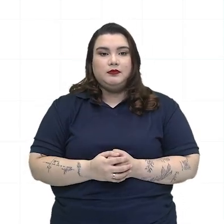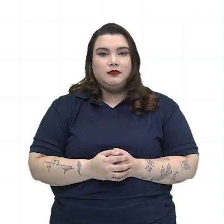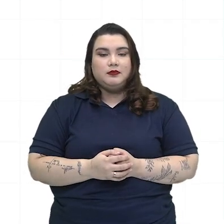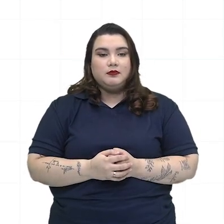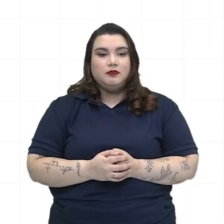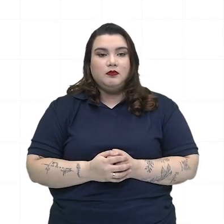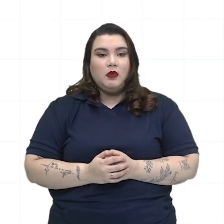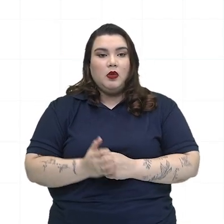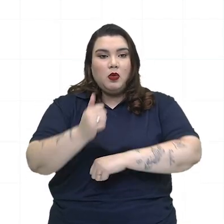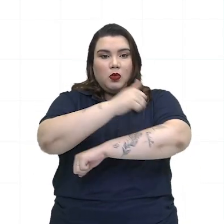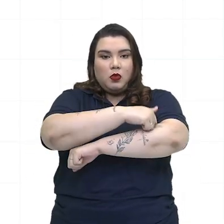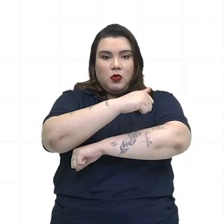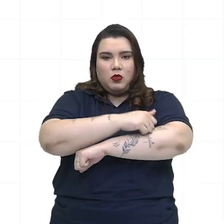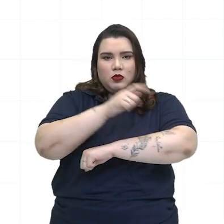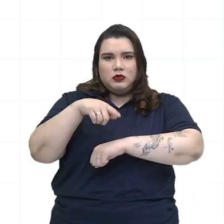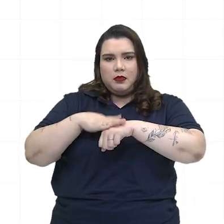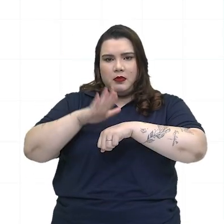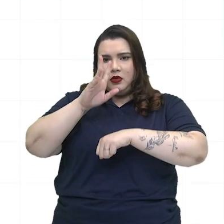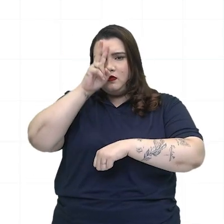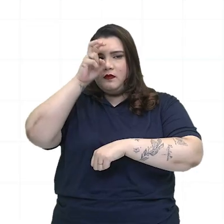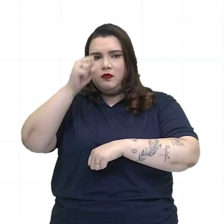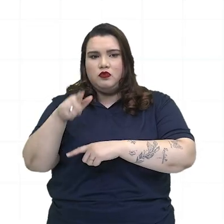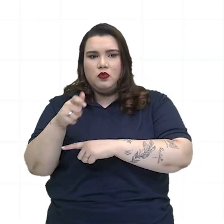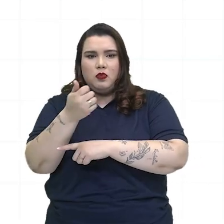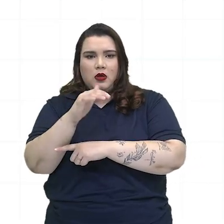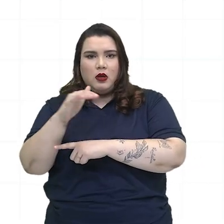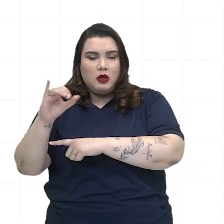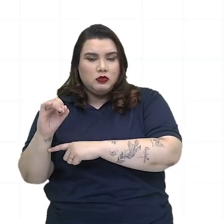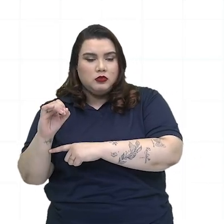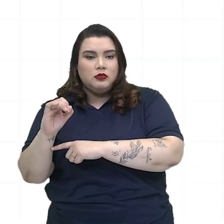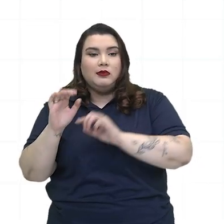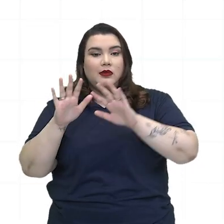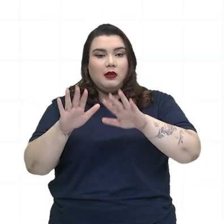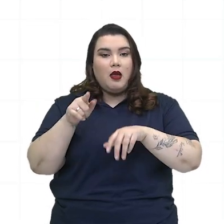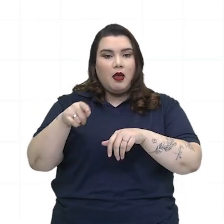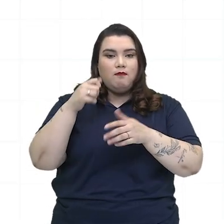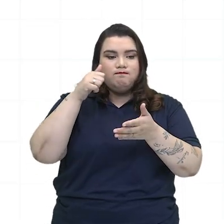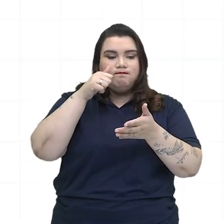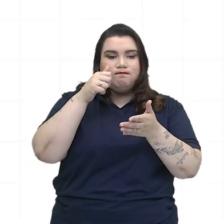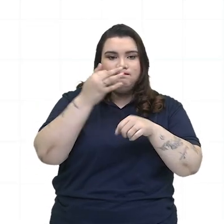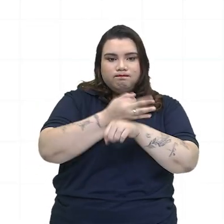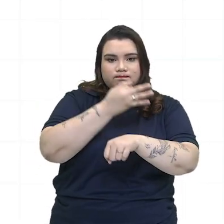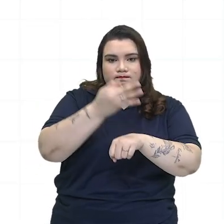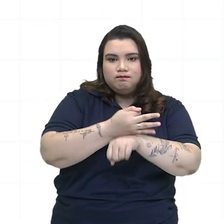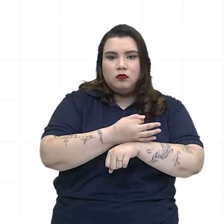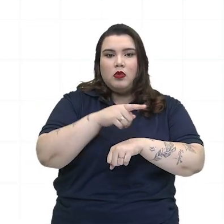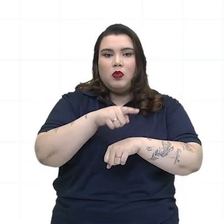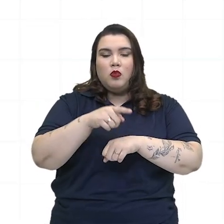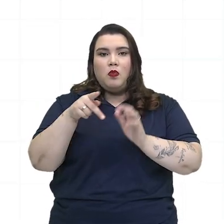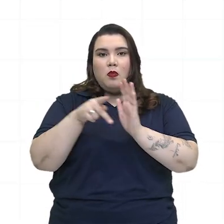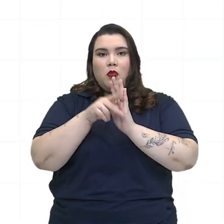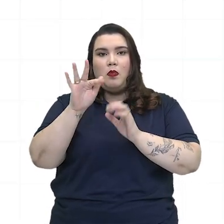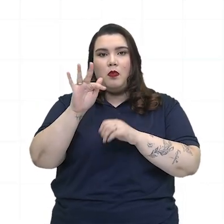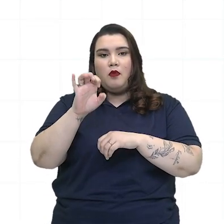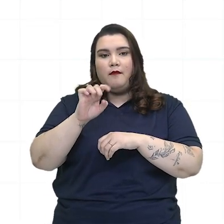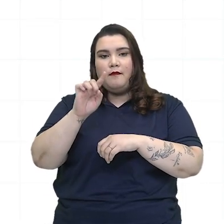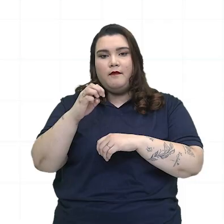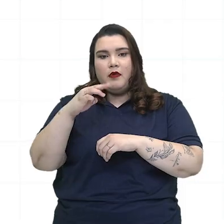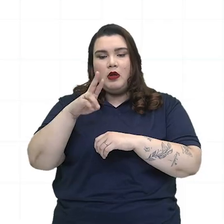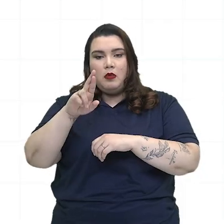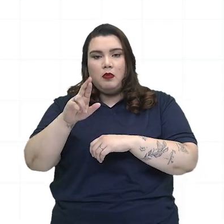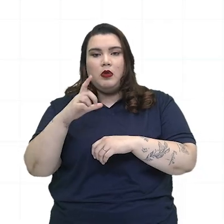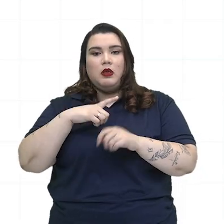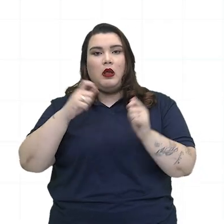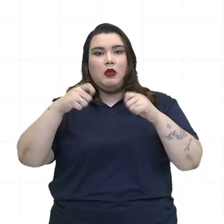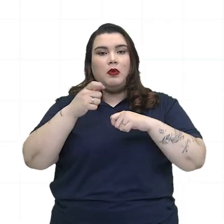Os ossos são mais fortes que o aço? Bem, a resistência do fêmur, ele suporta até 30 vezes o peso do corpo,